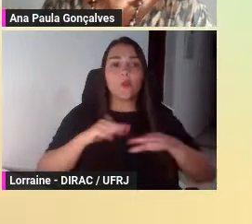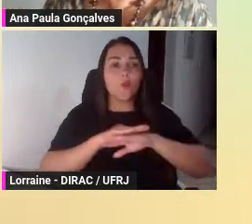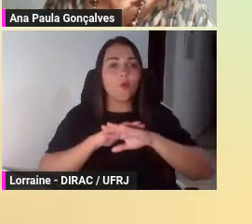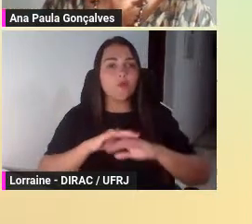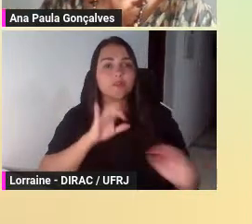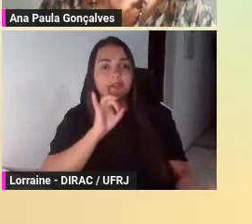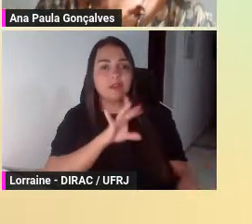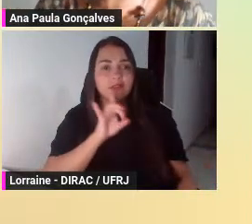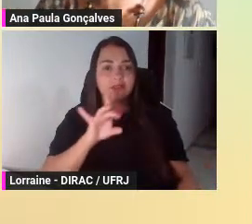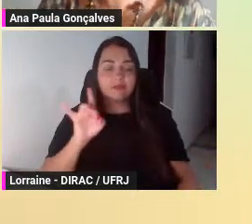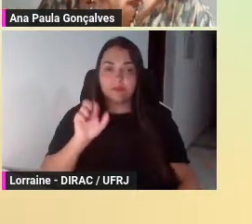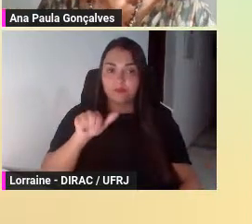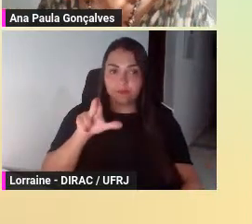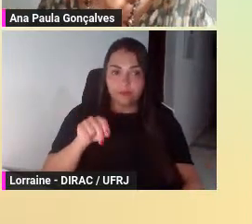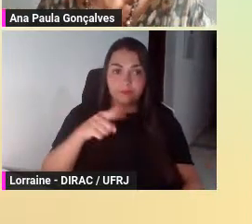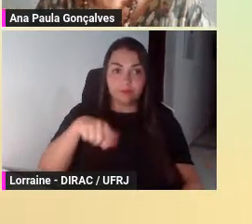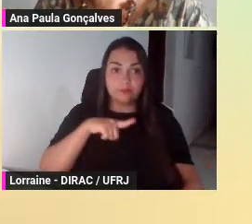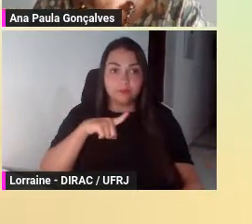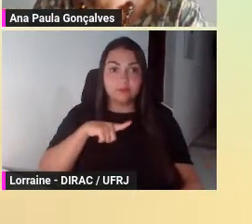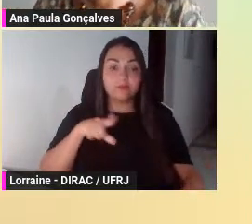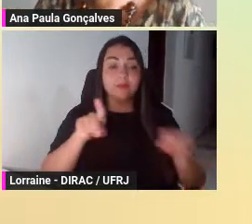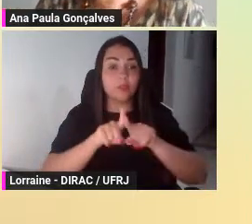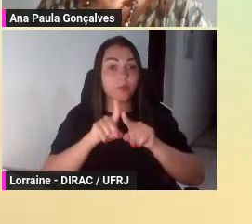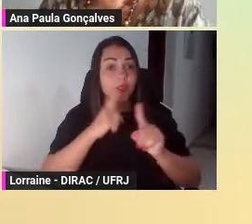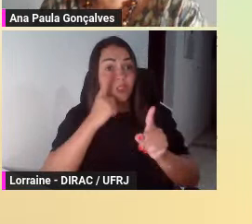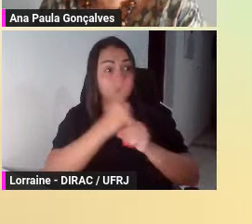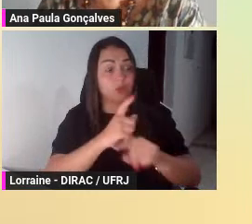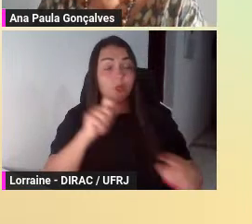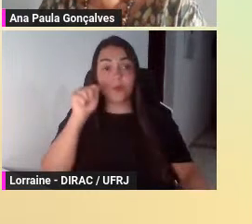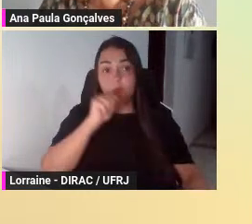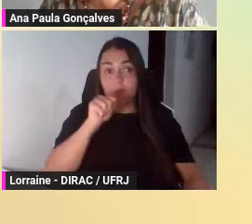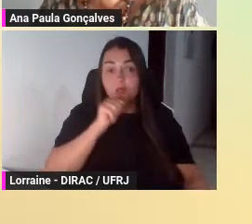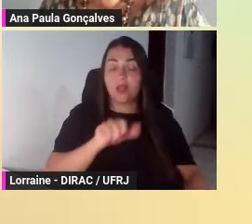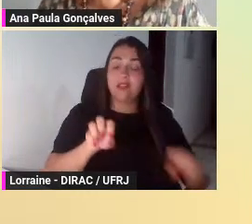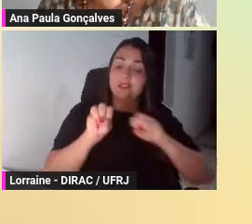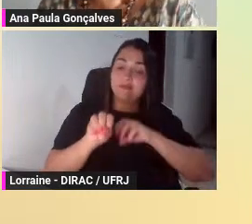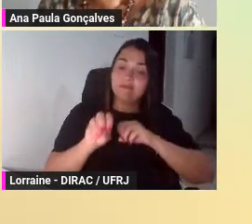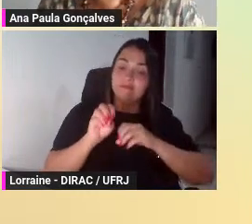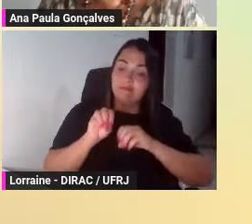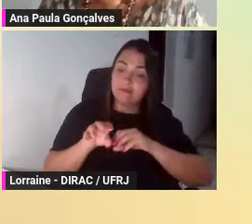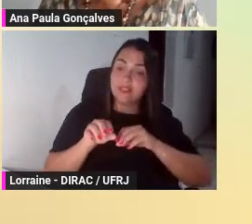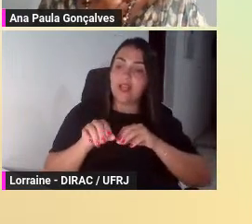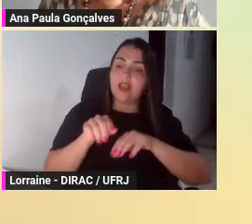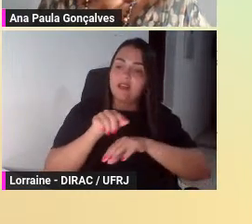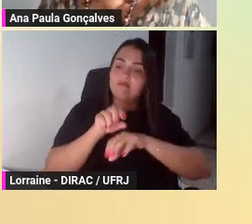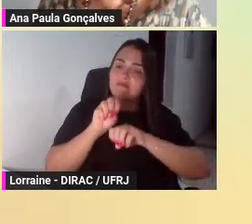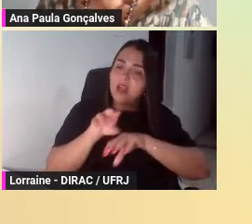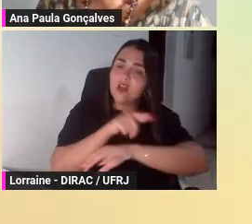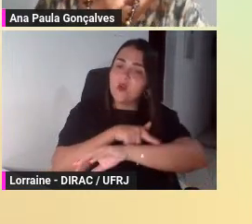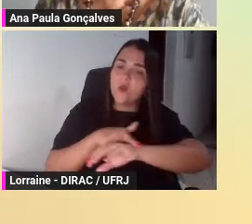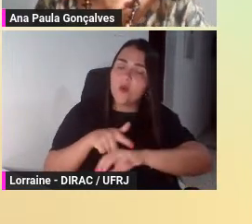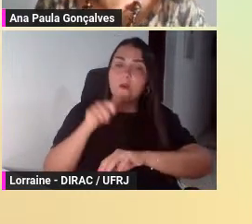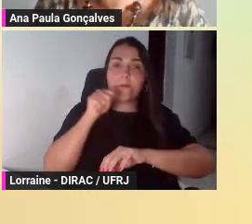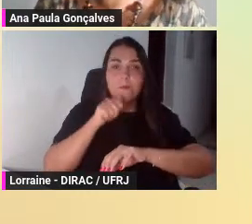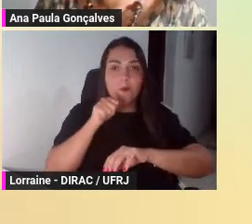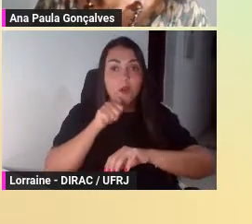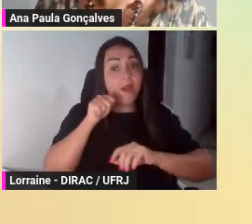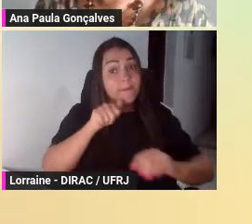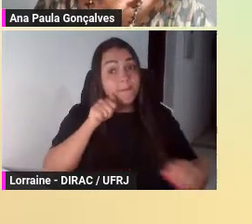a gente também encontra mulheres que educaram e criaram essas pessoas. Mulheres mães